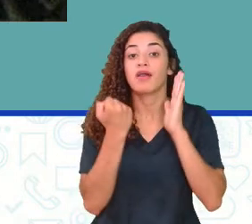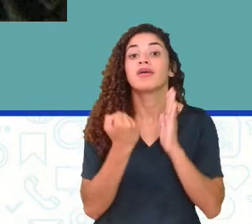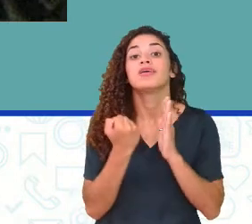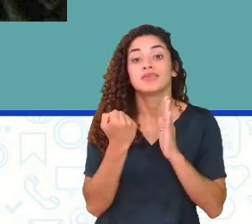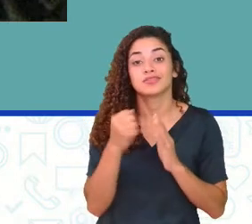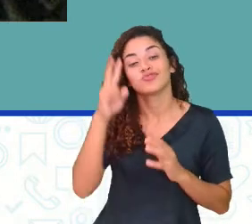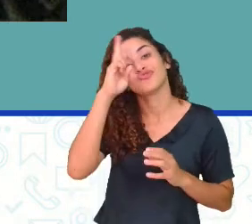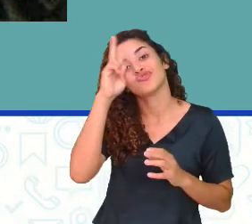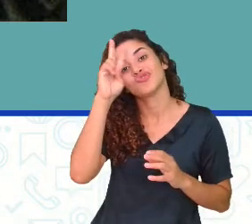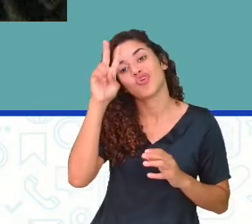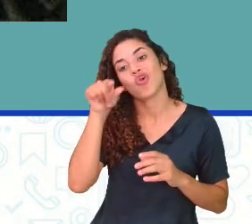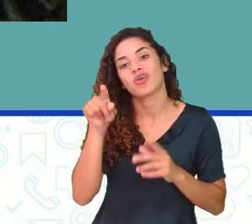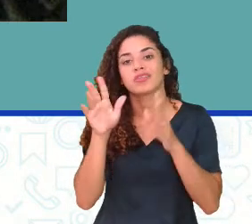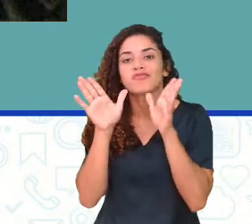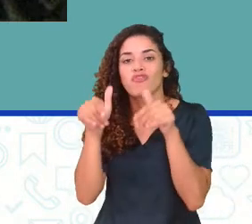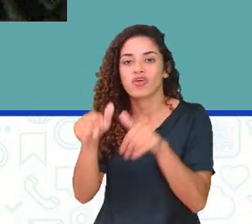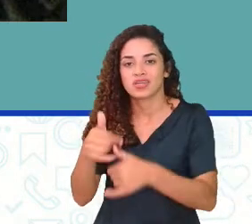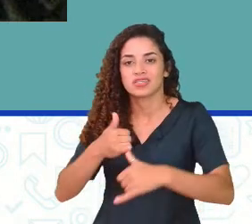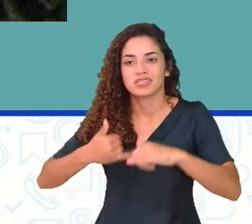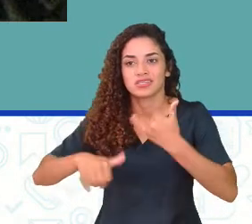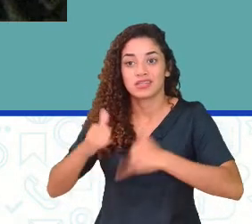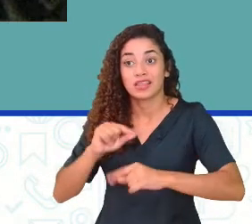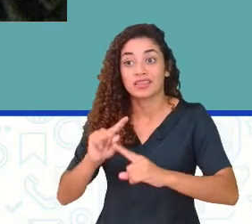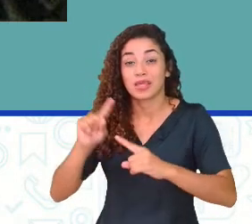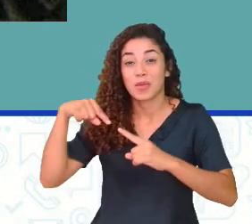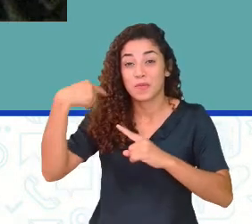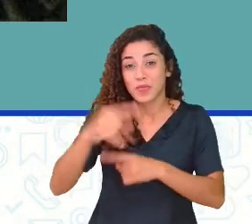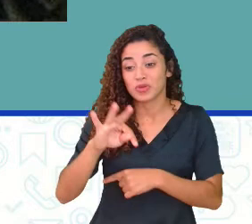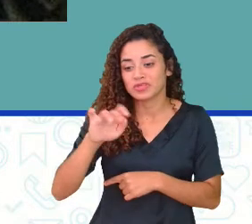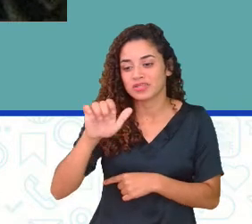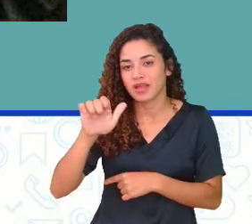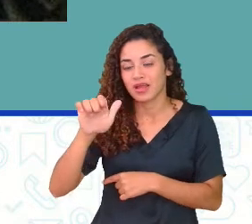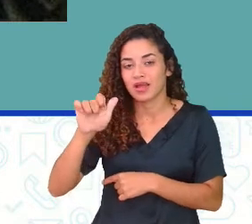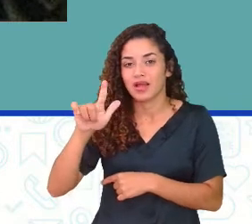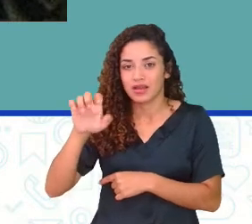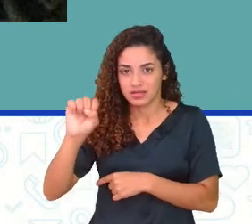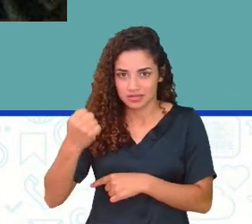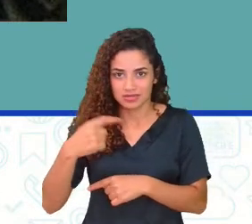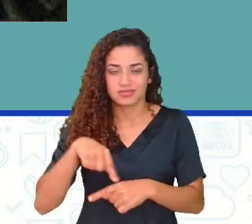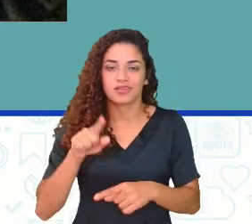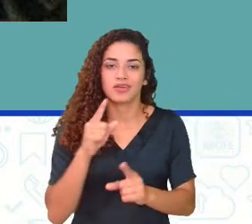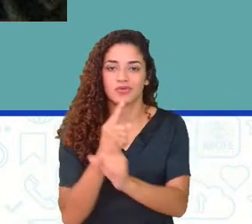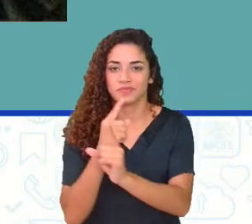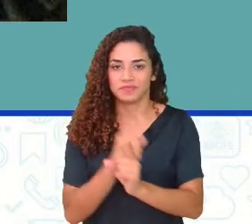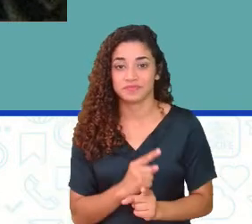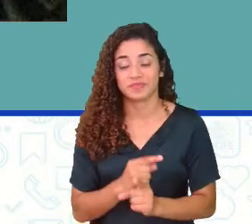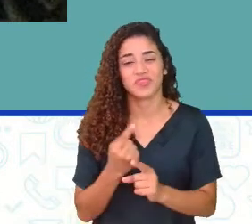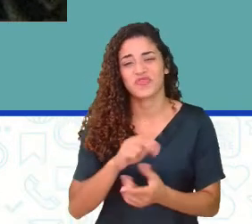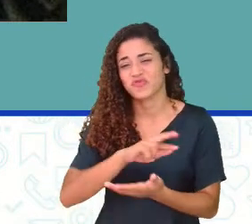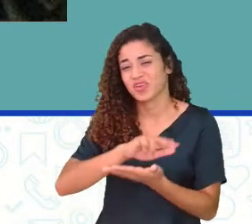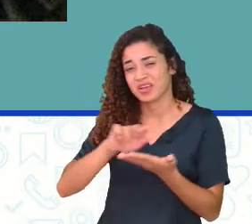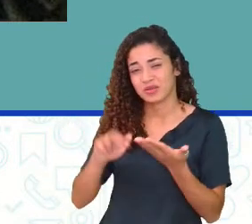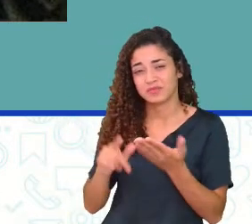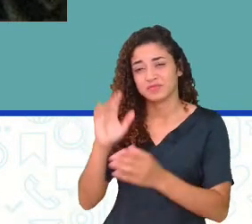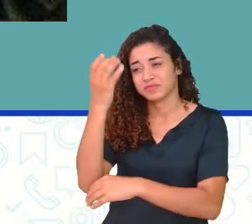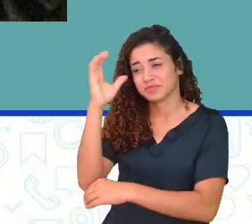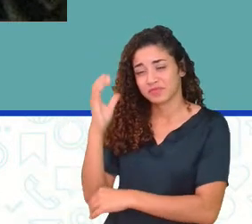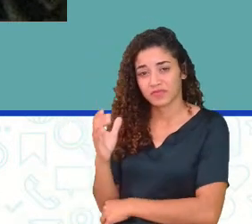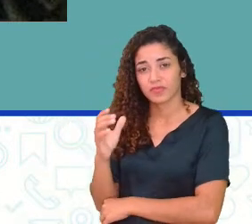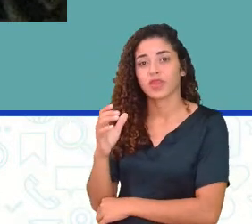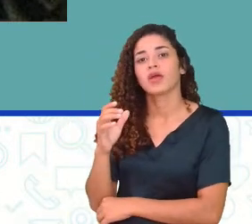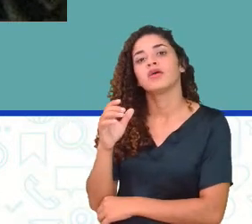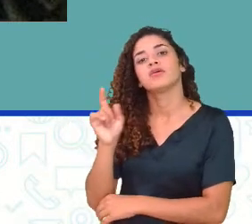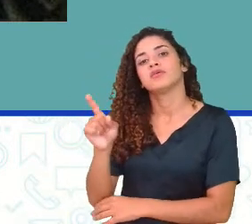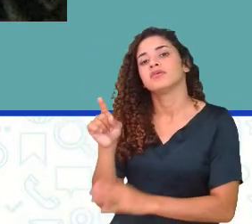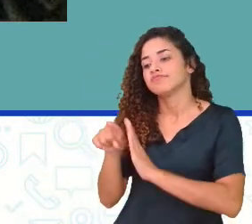eletricidade após a descoberta de Tales de Mileto. Então, vários cientistas, eles eram matemáticos, eram químicos,